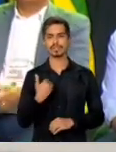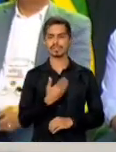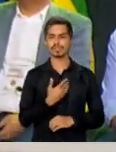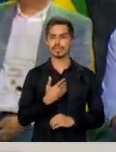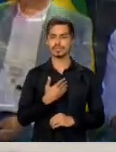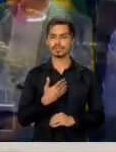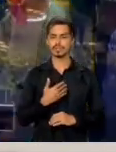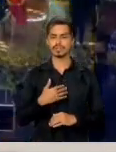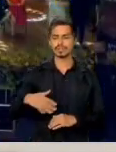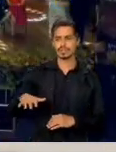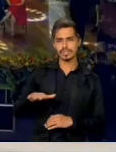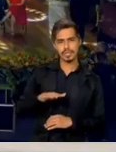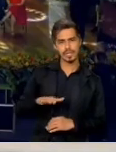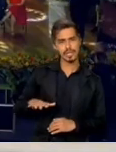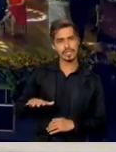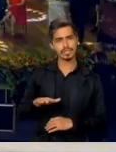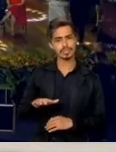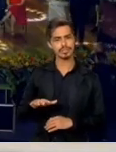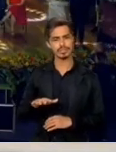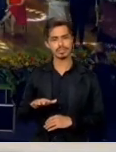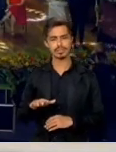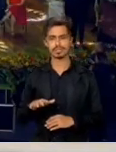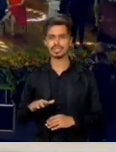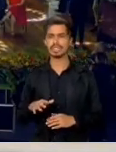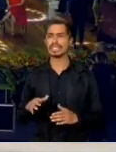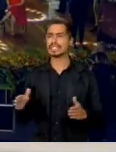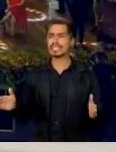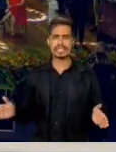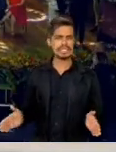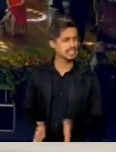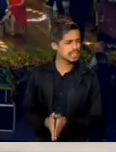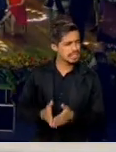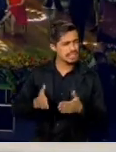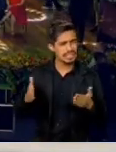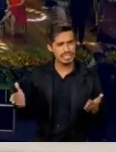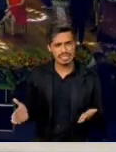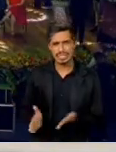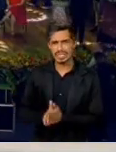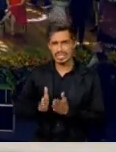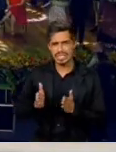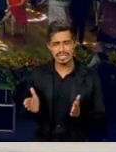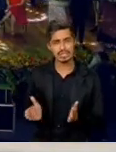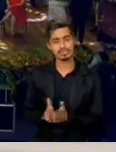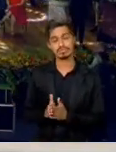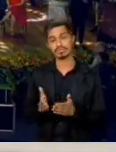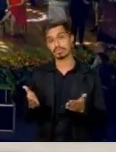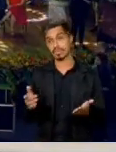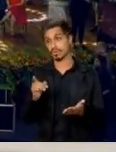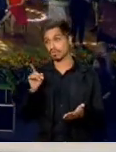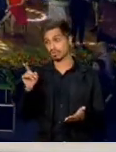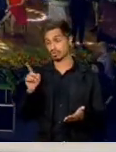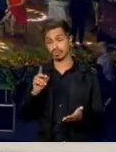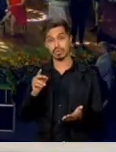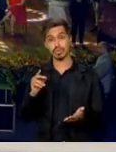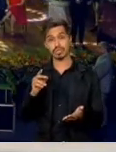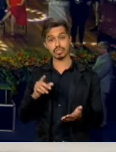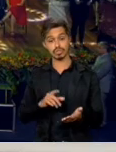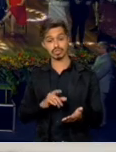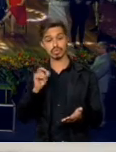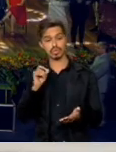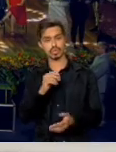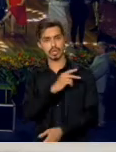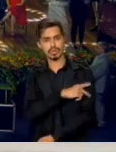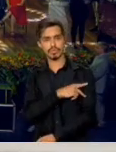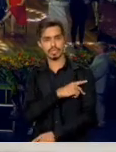nós saímos de uma situação de muita miséria. Não é à toa que o senhor escolheu o Piauí